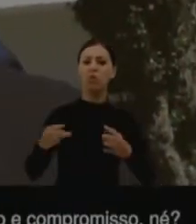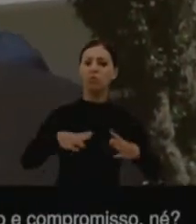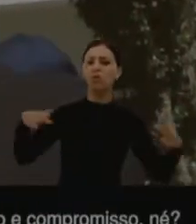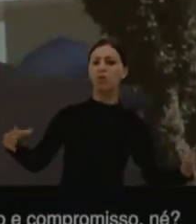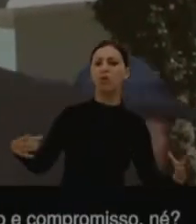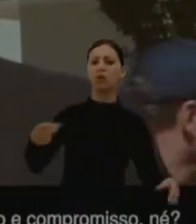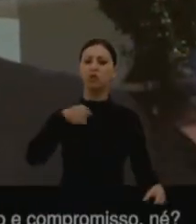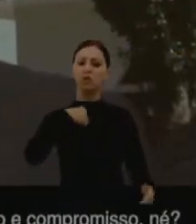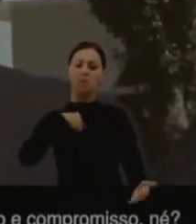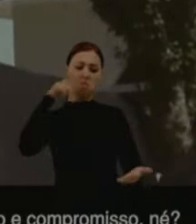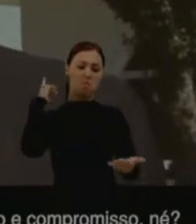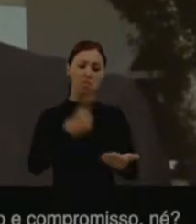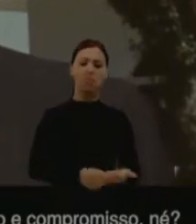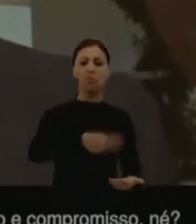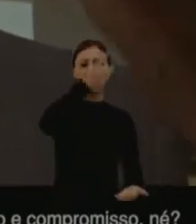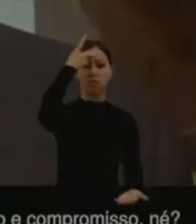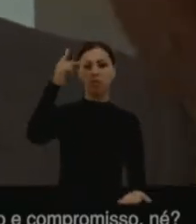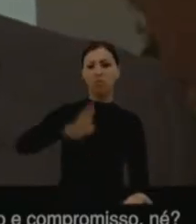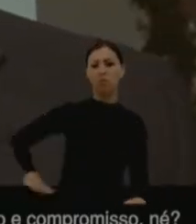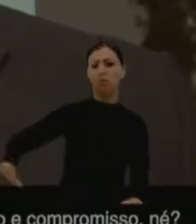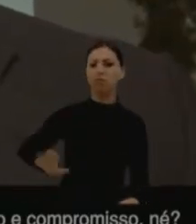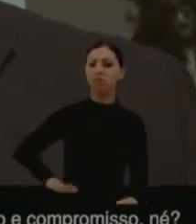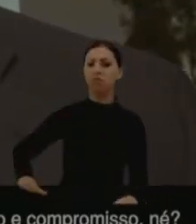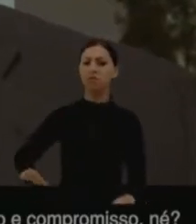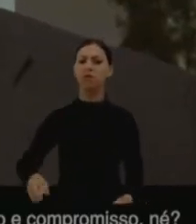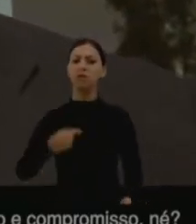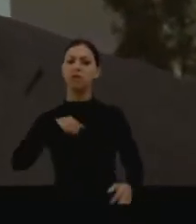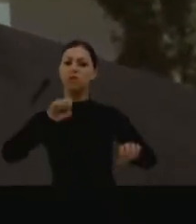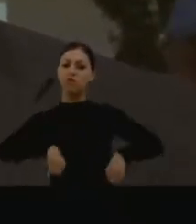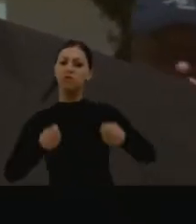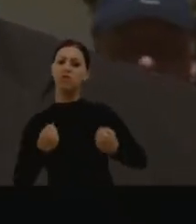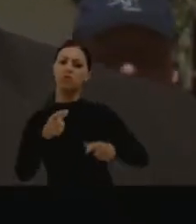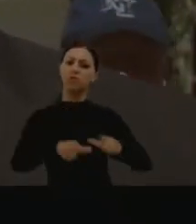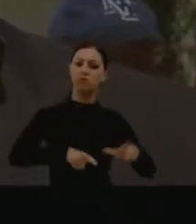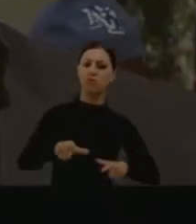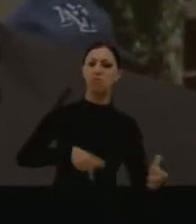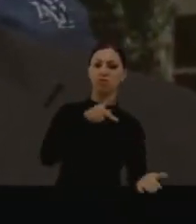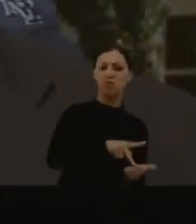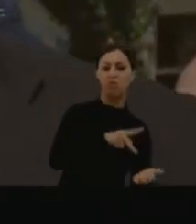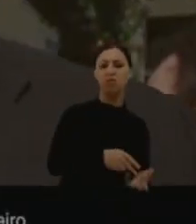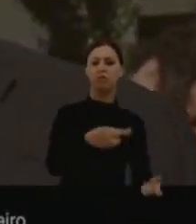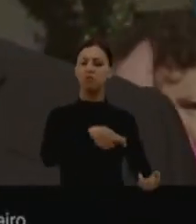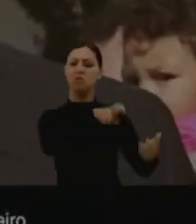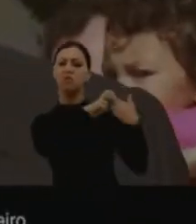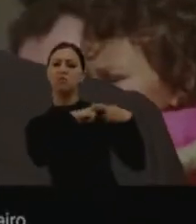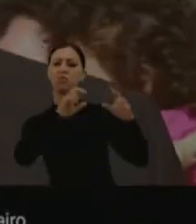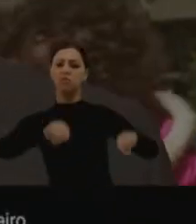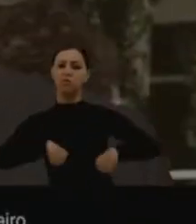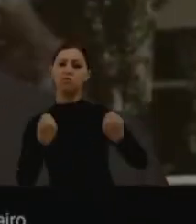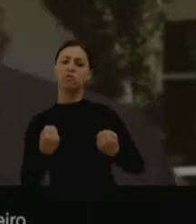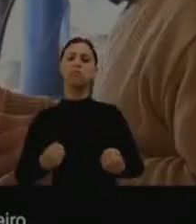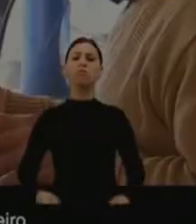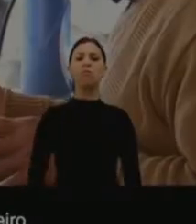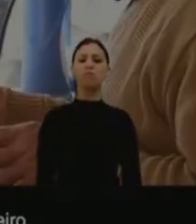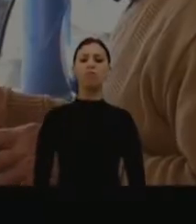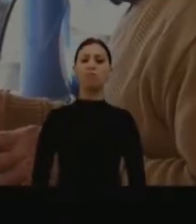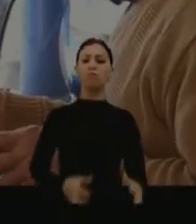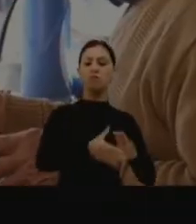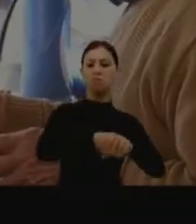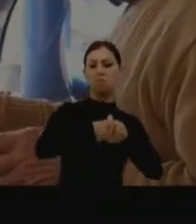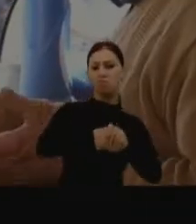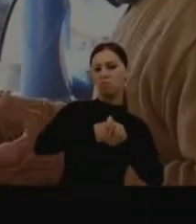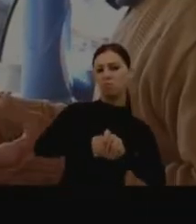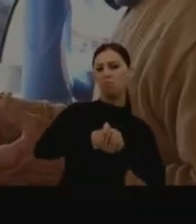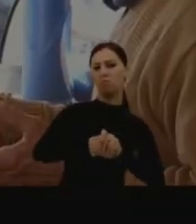a maior, com a maior votação da história de Lages, mostra crédito e compromisso, né? É. O povo, trabalho, né? É, eu trabalho. Sou trabalhador, eu sou um cara guerreiro, né? É verdade.